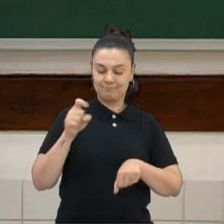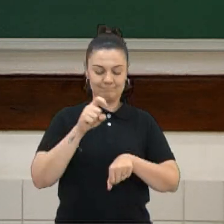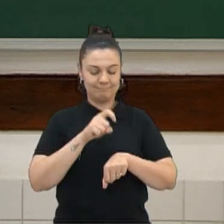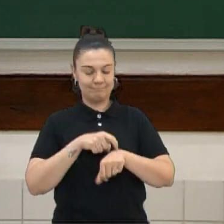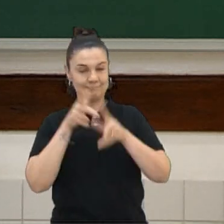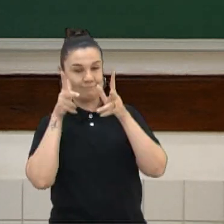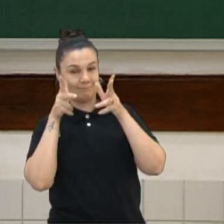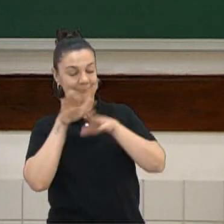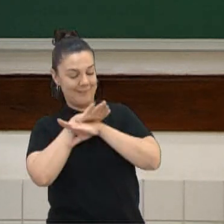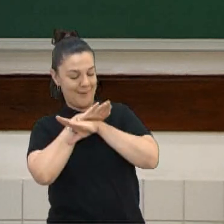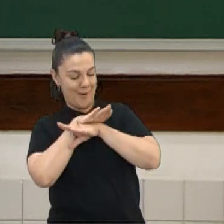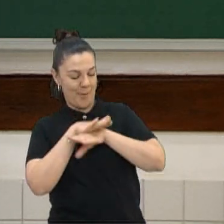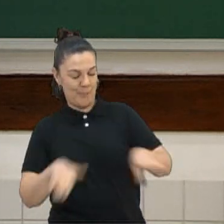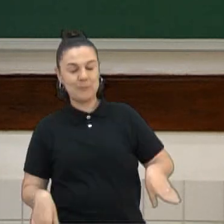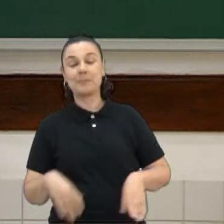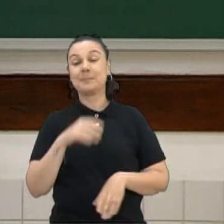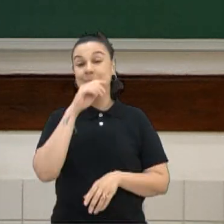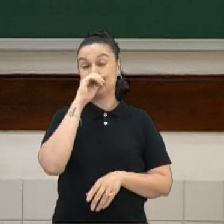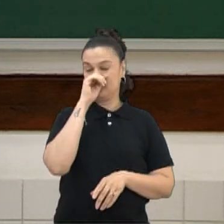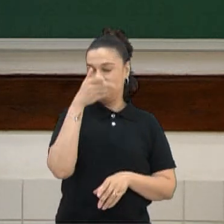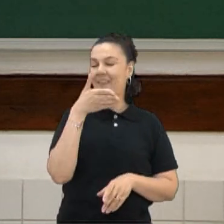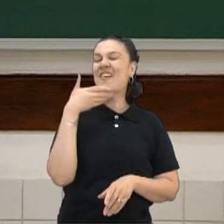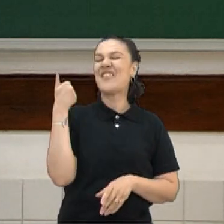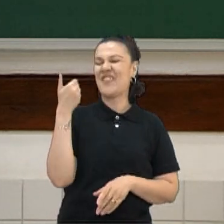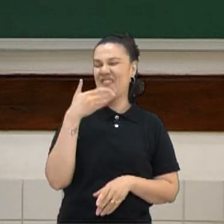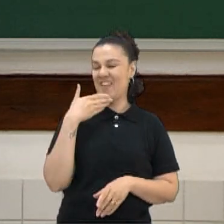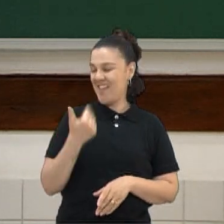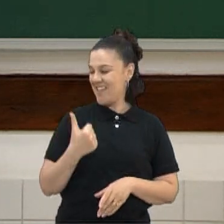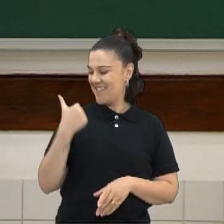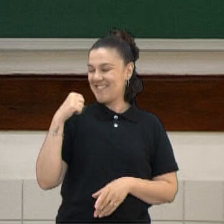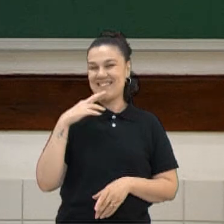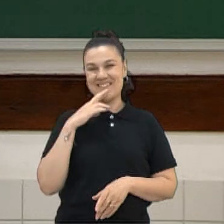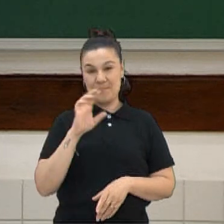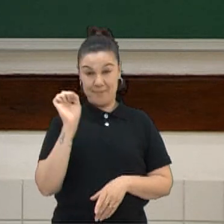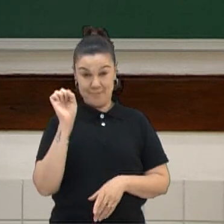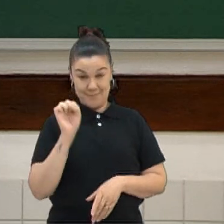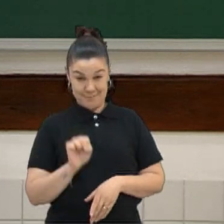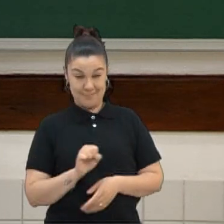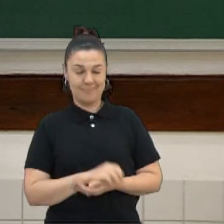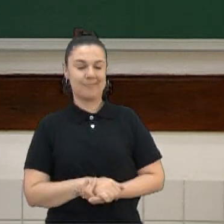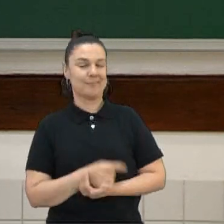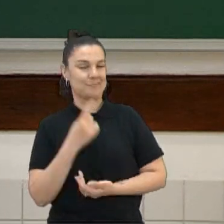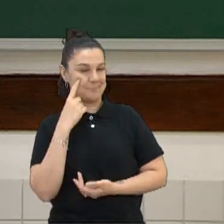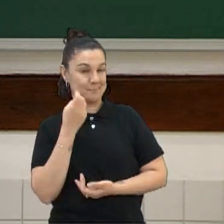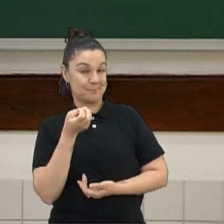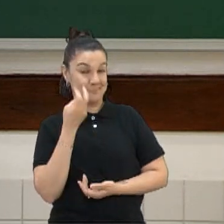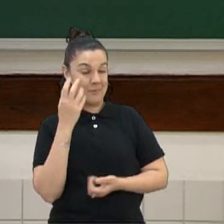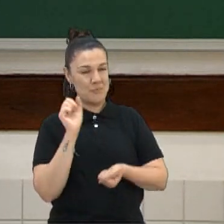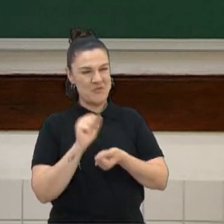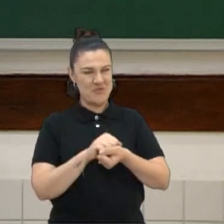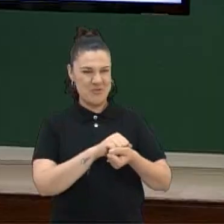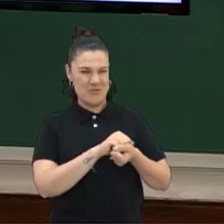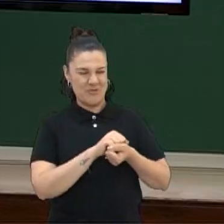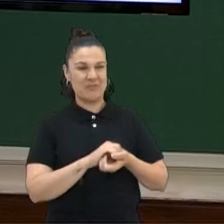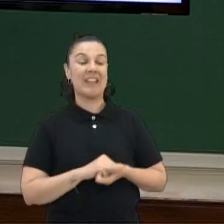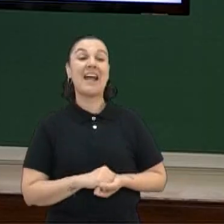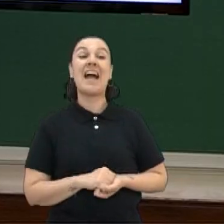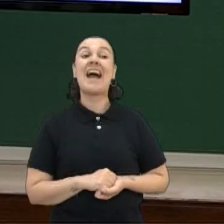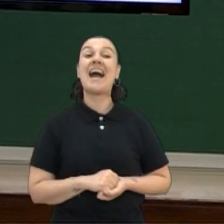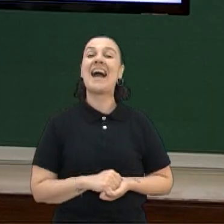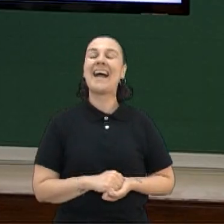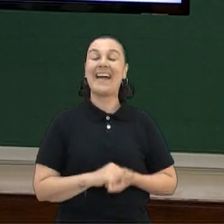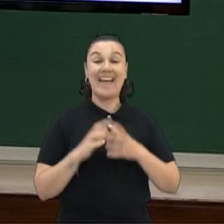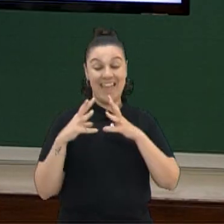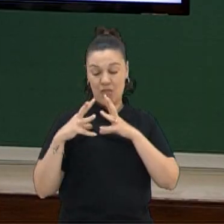Tempo esgotado, galera! Essa ficou mais fácil para você responder, certo? Vamos lá comigo então? Olha lá.